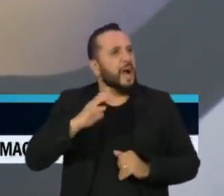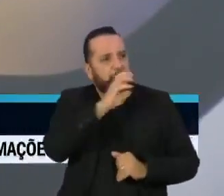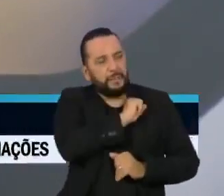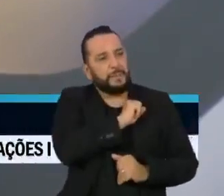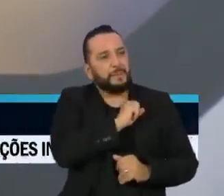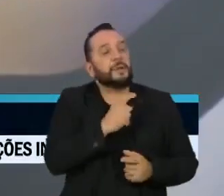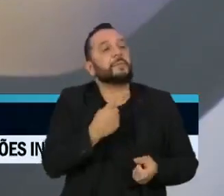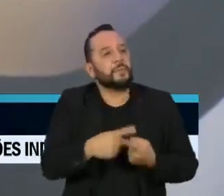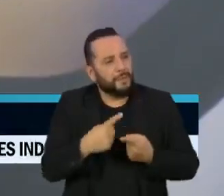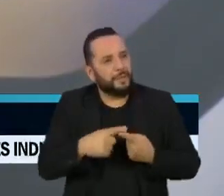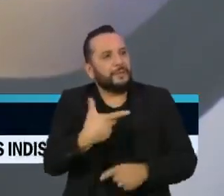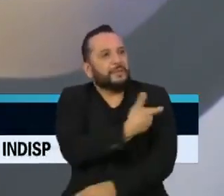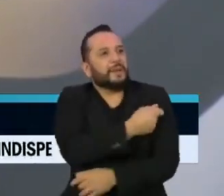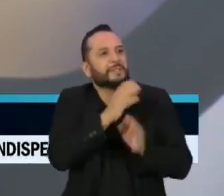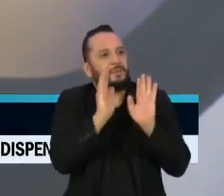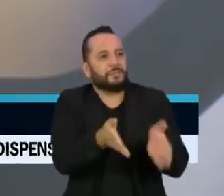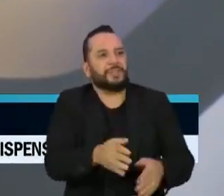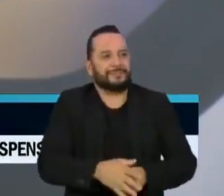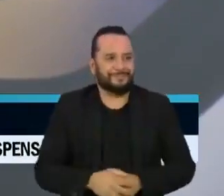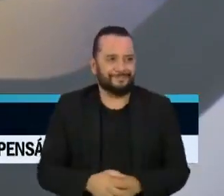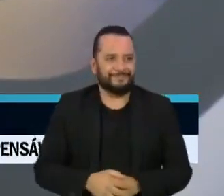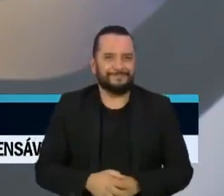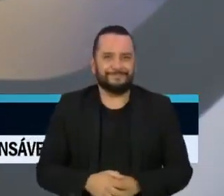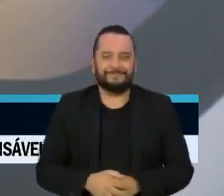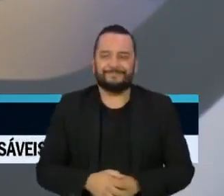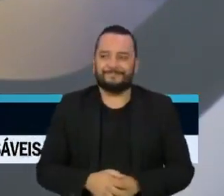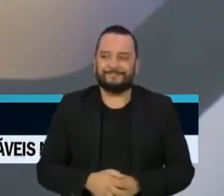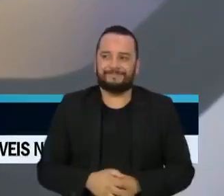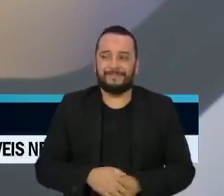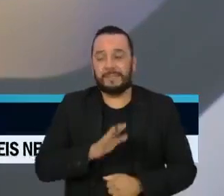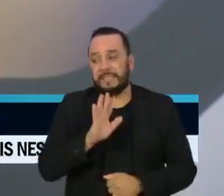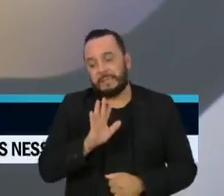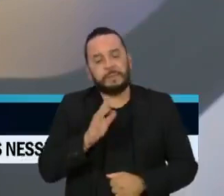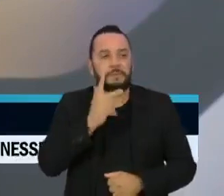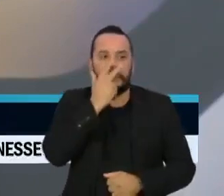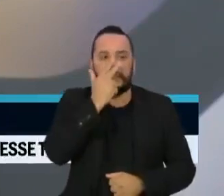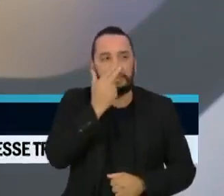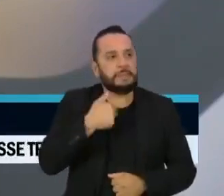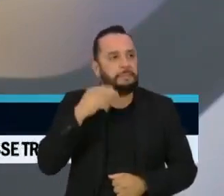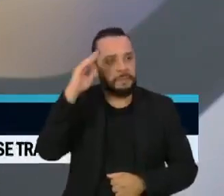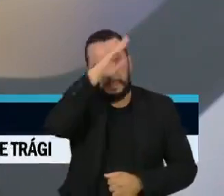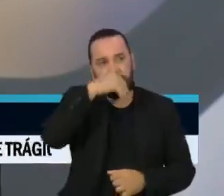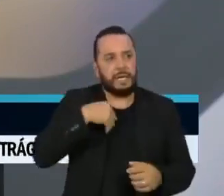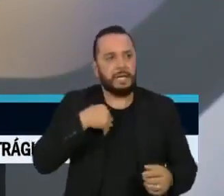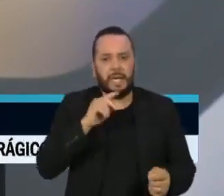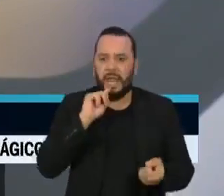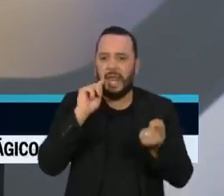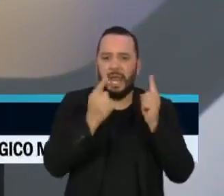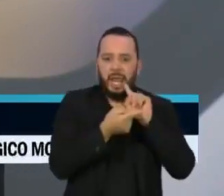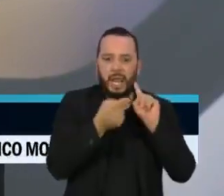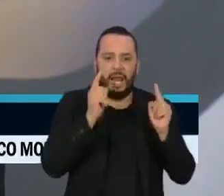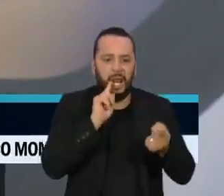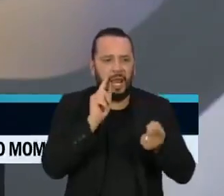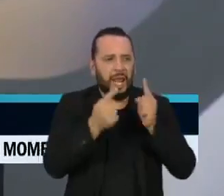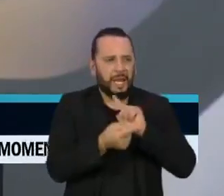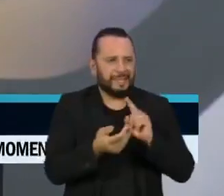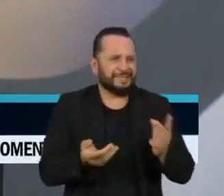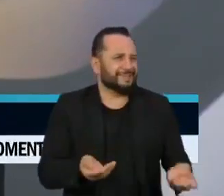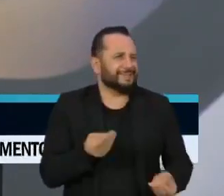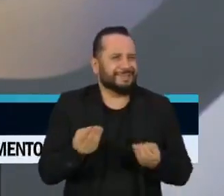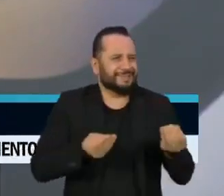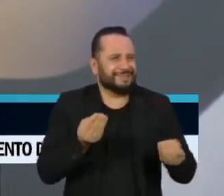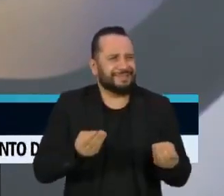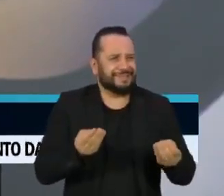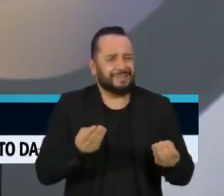anterior. Então, é uma espécie de uma distorção, não me consta que no campo da